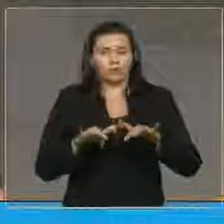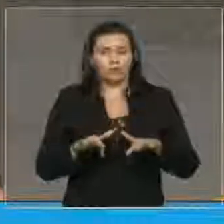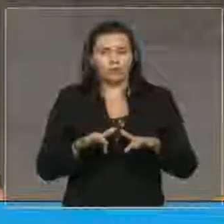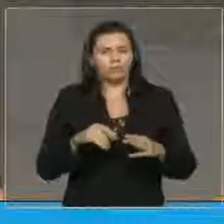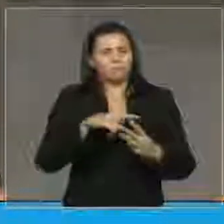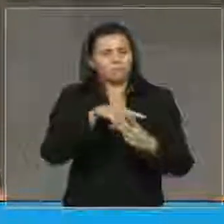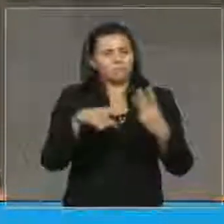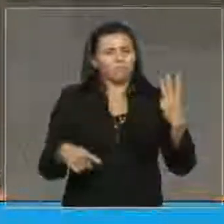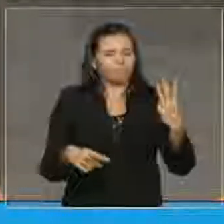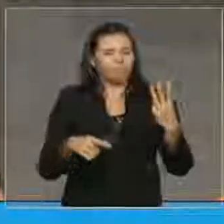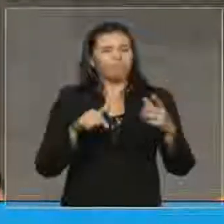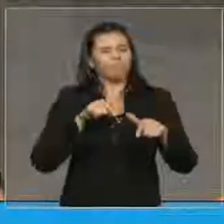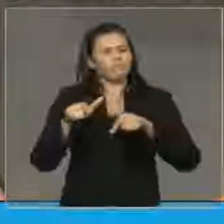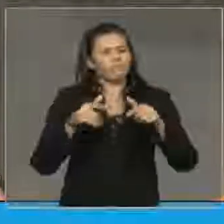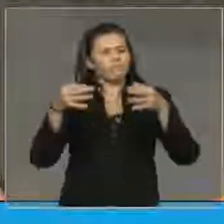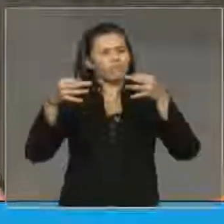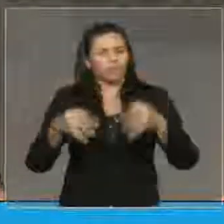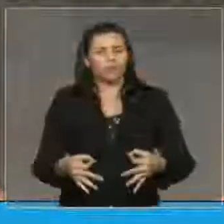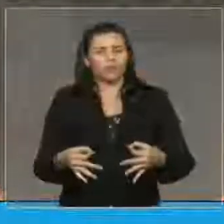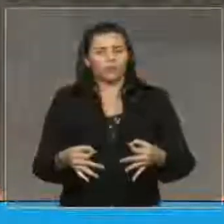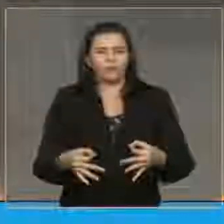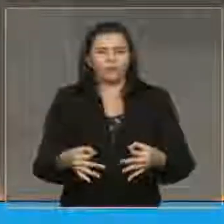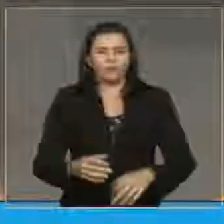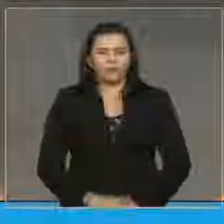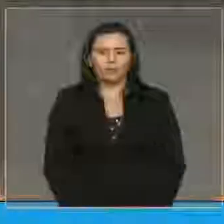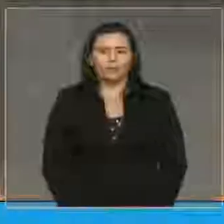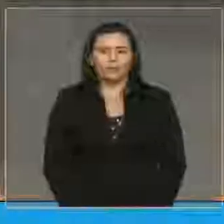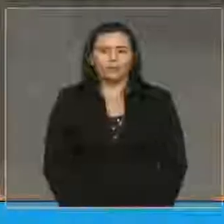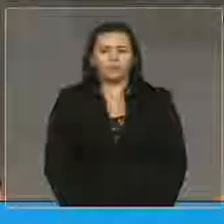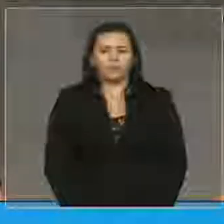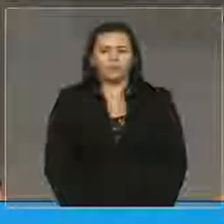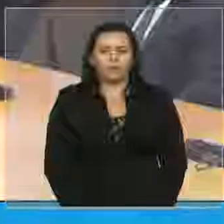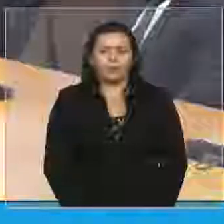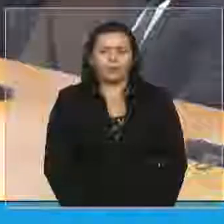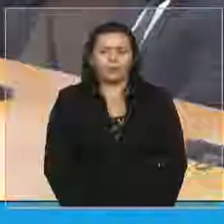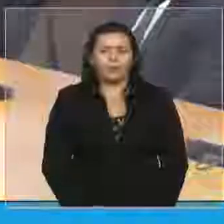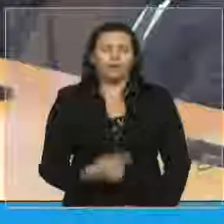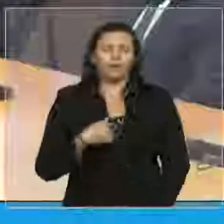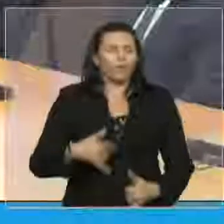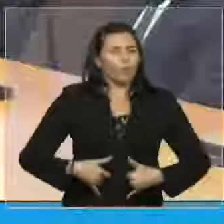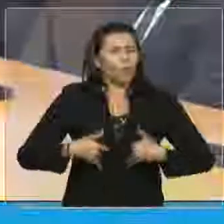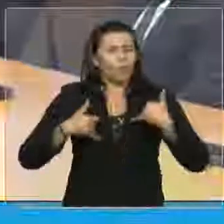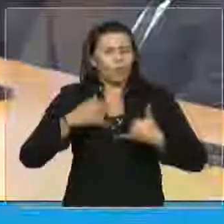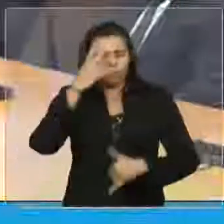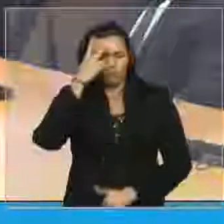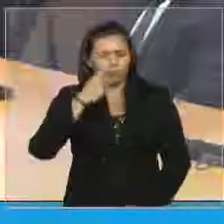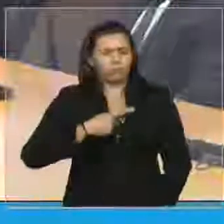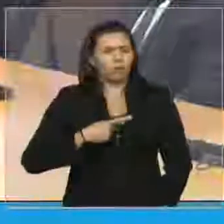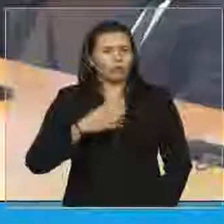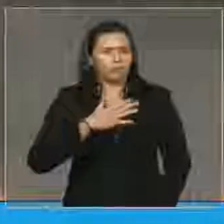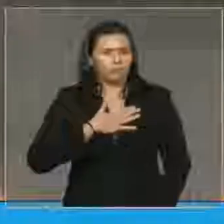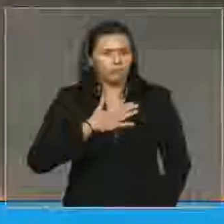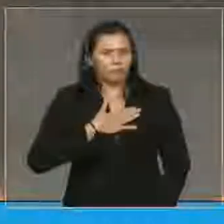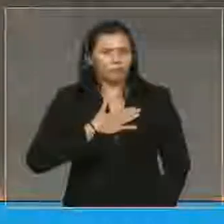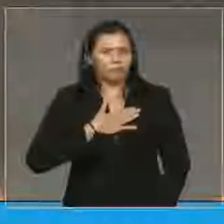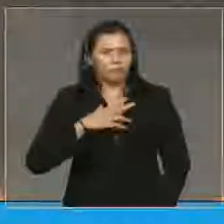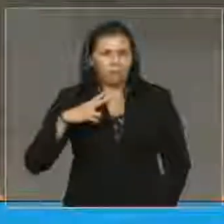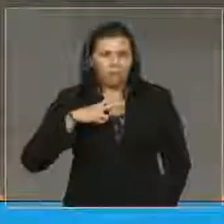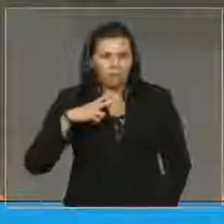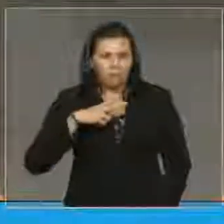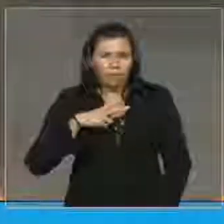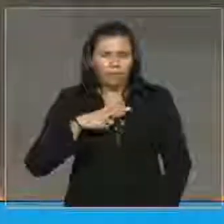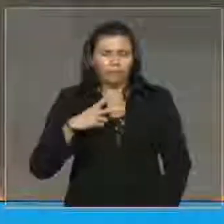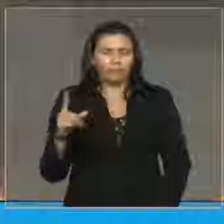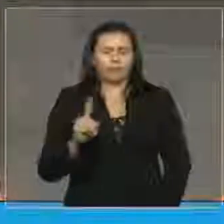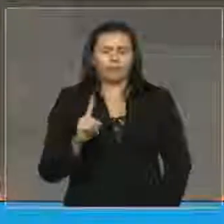excelência. Aqui não vai nenhuma, digamos assim, um orgulho próprio. Mas